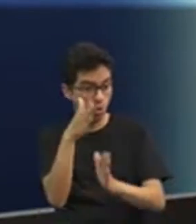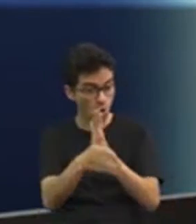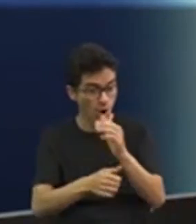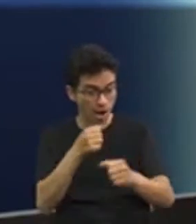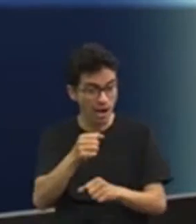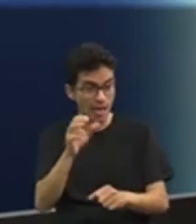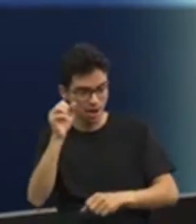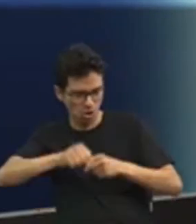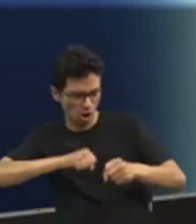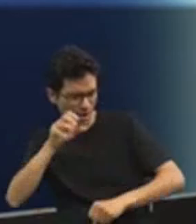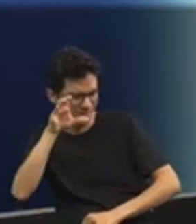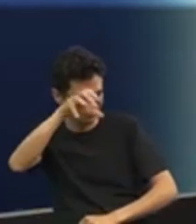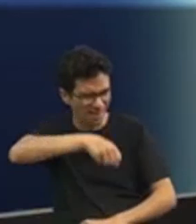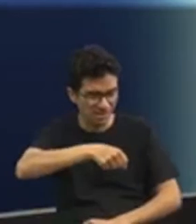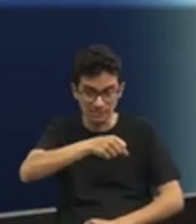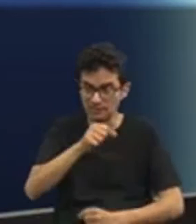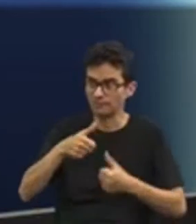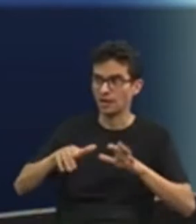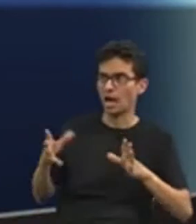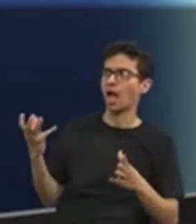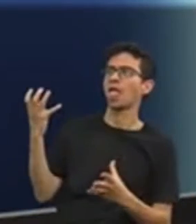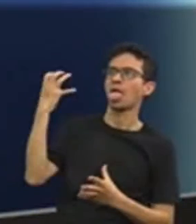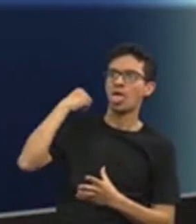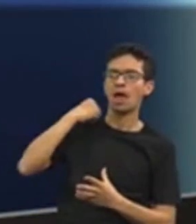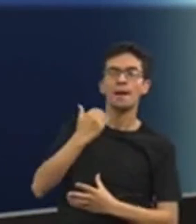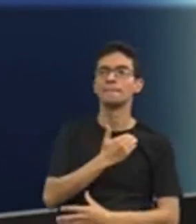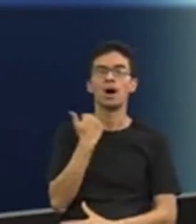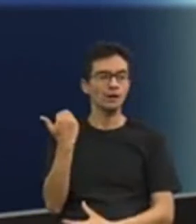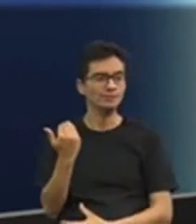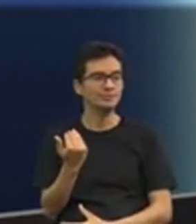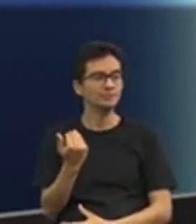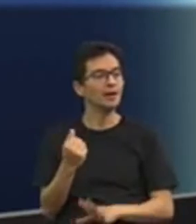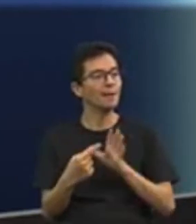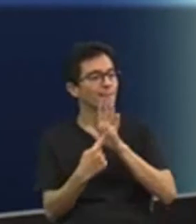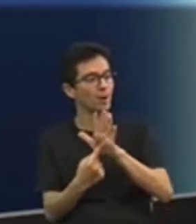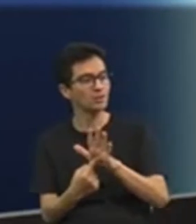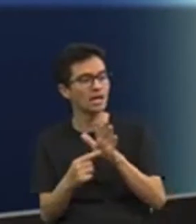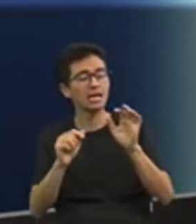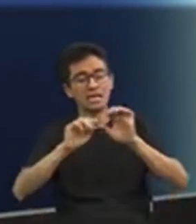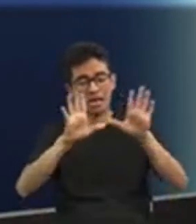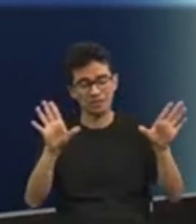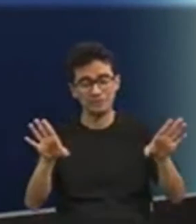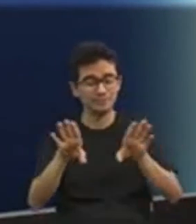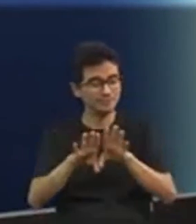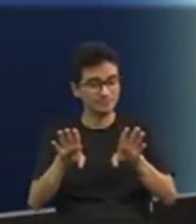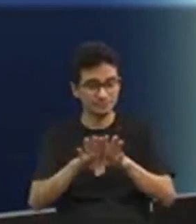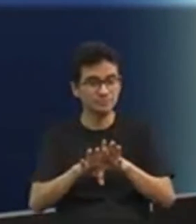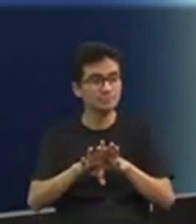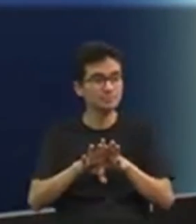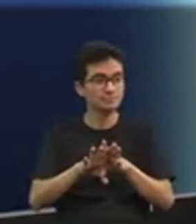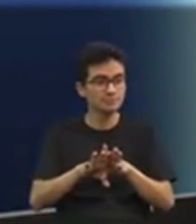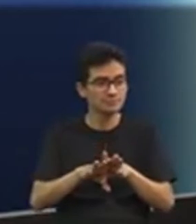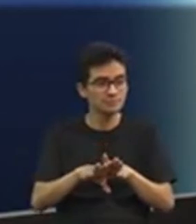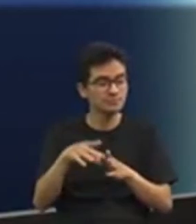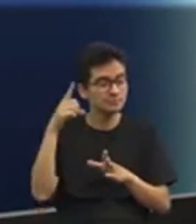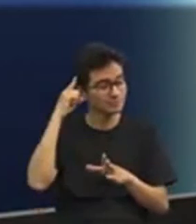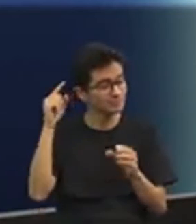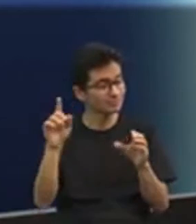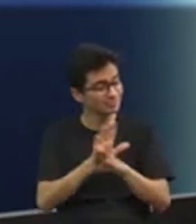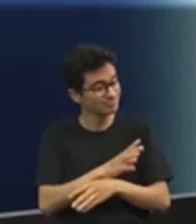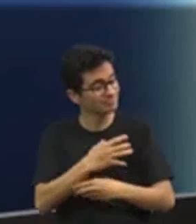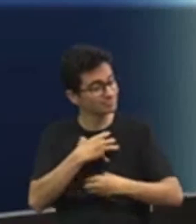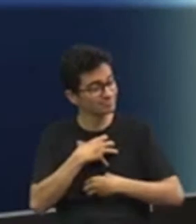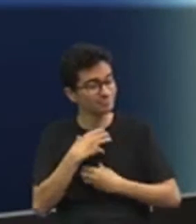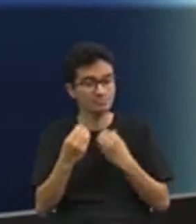pega se ficar o bicho come esse impasse aqui no primeiro texto é bem claro bem explícito no segundo texto esse impasse é resolvido